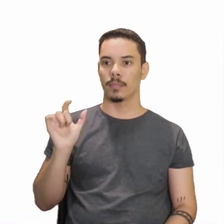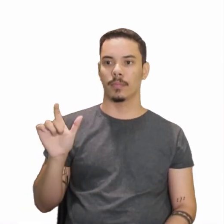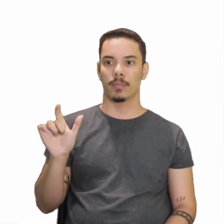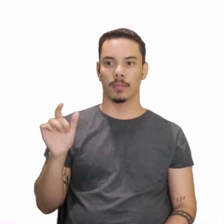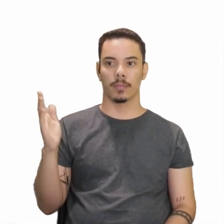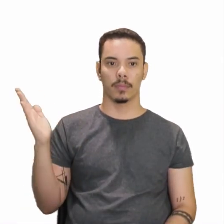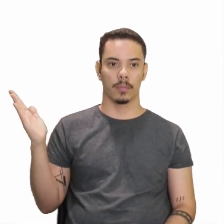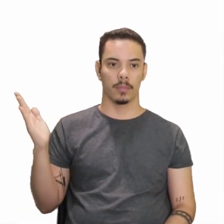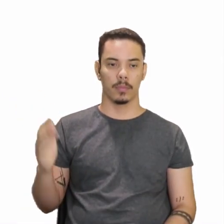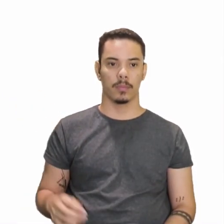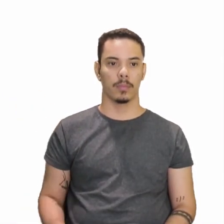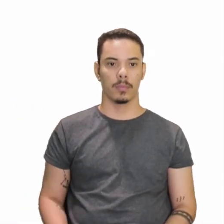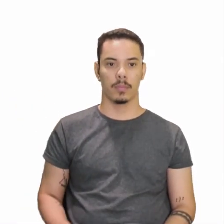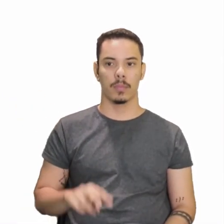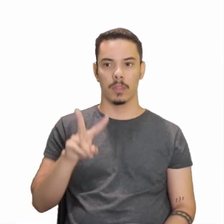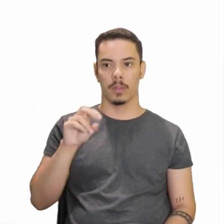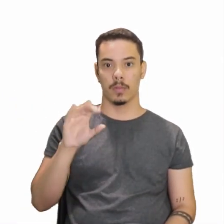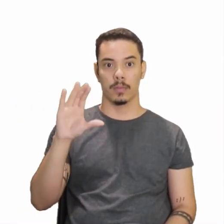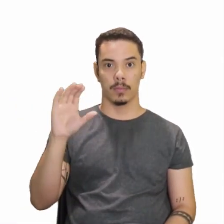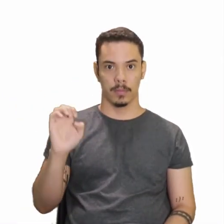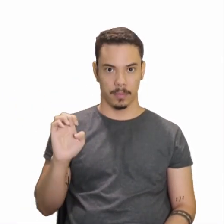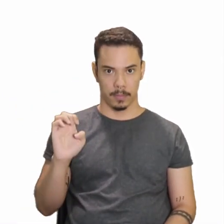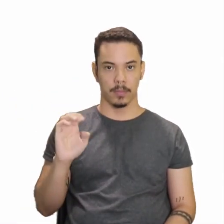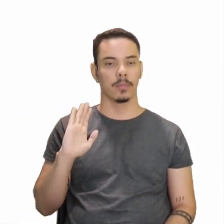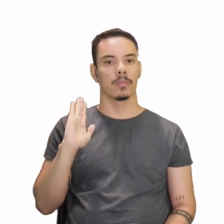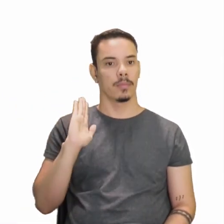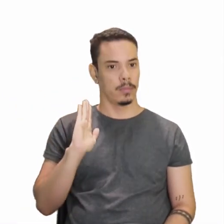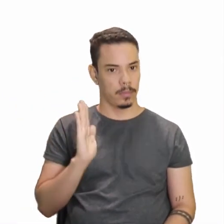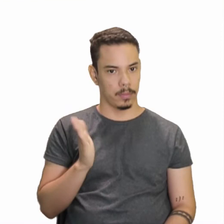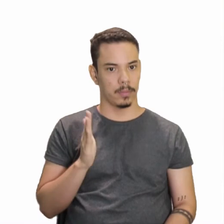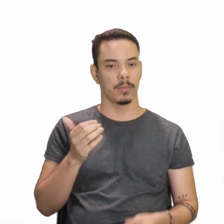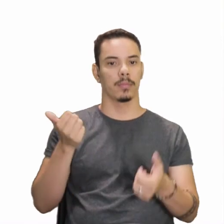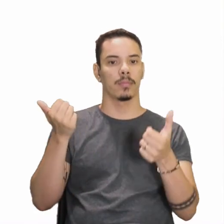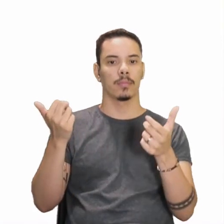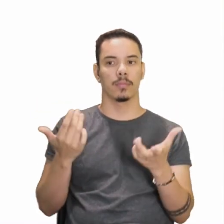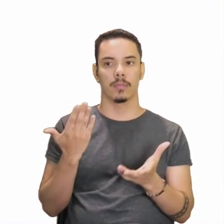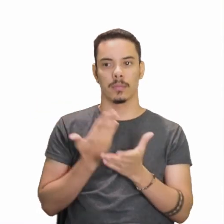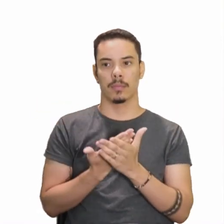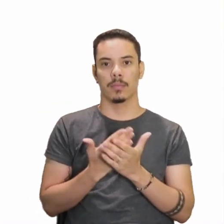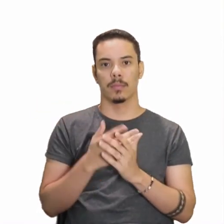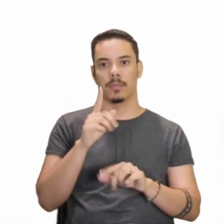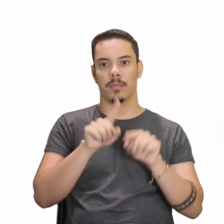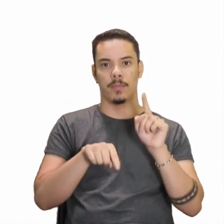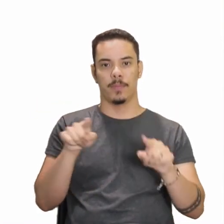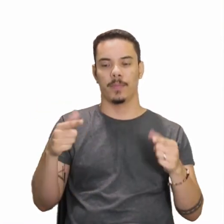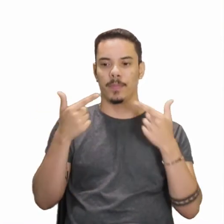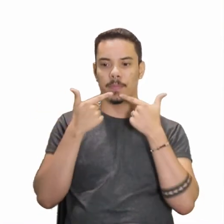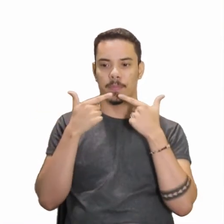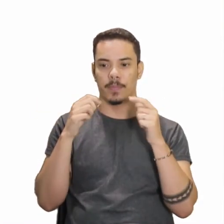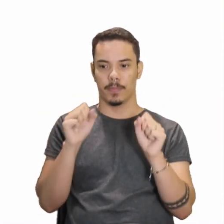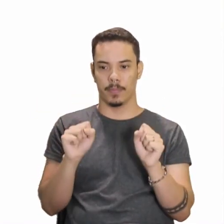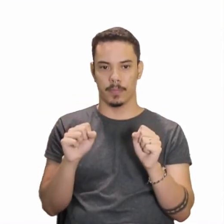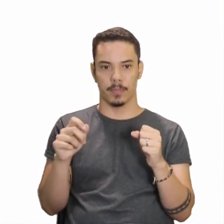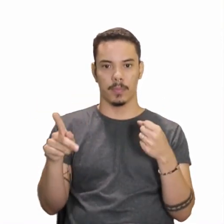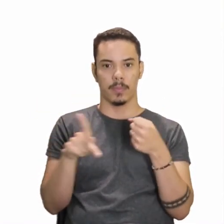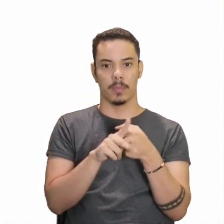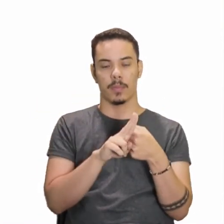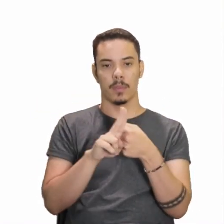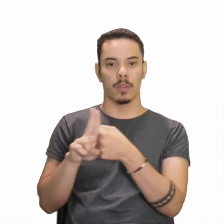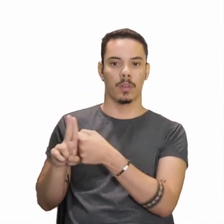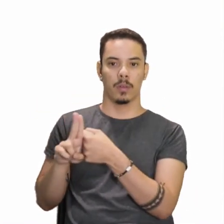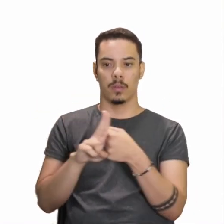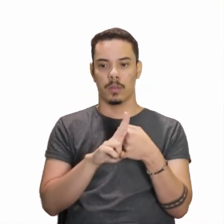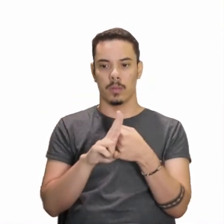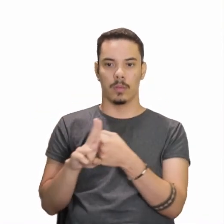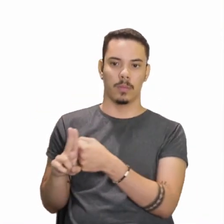esta palavra, este termo, você, né? Como nós trabalhamos lá na aula de variação linguística, um pronome de